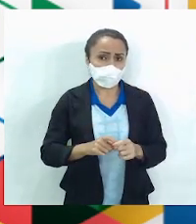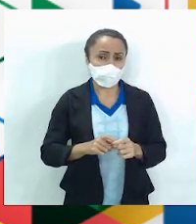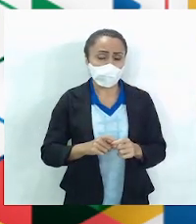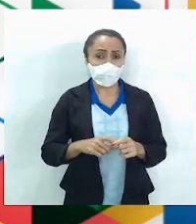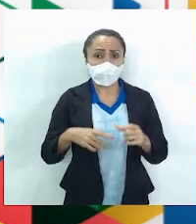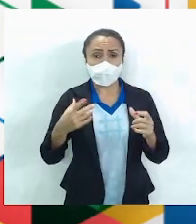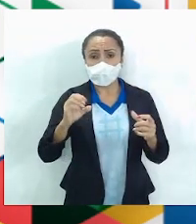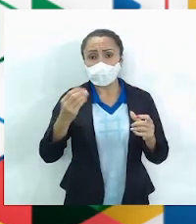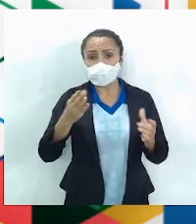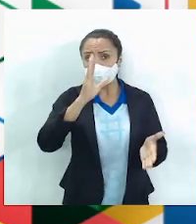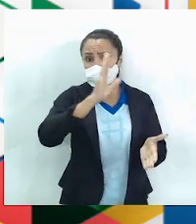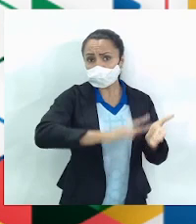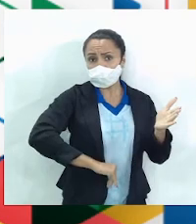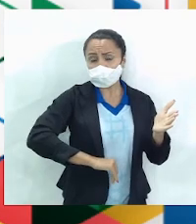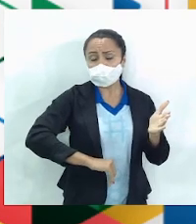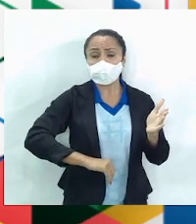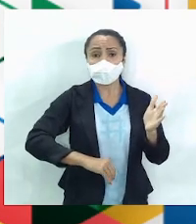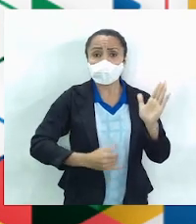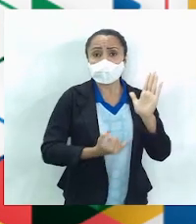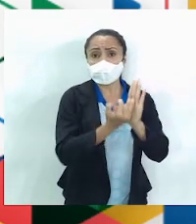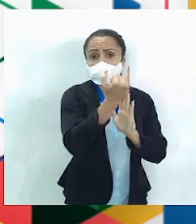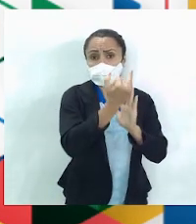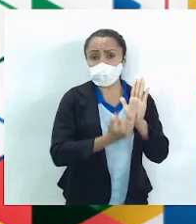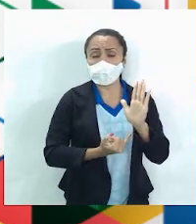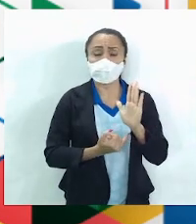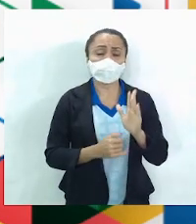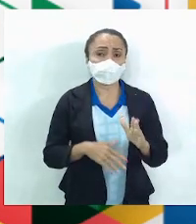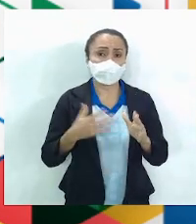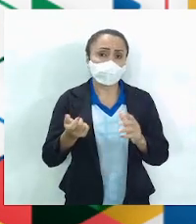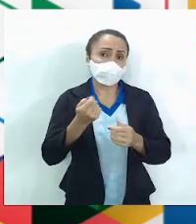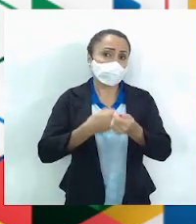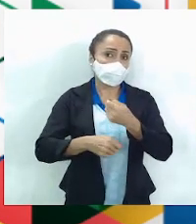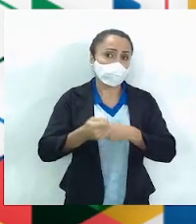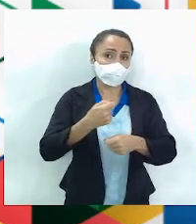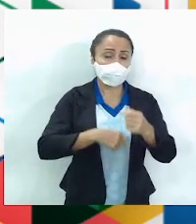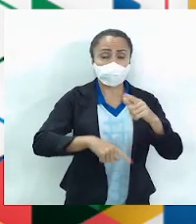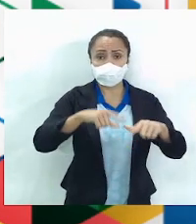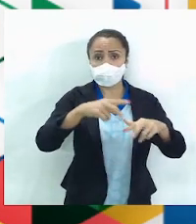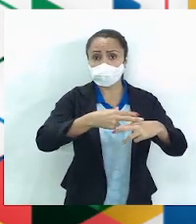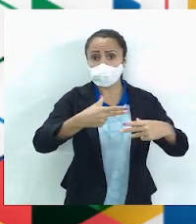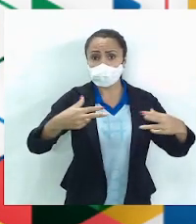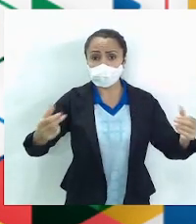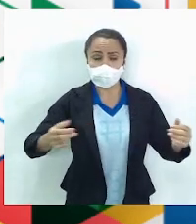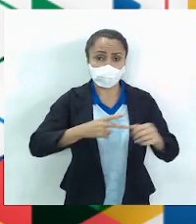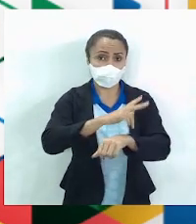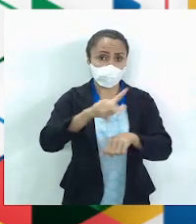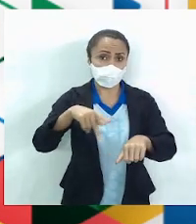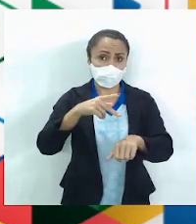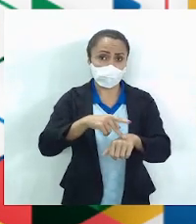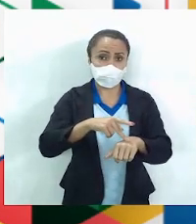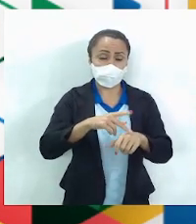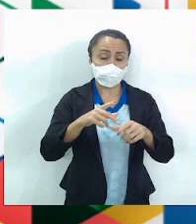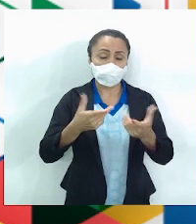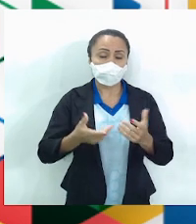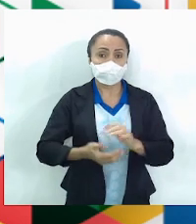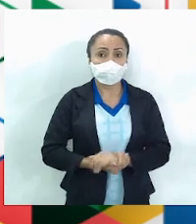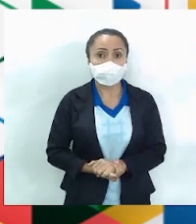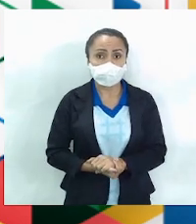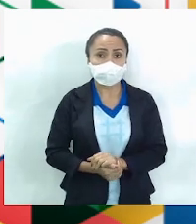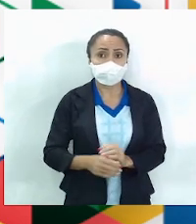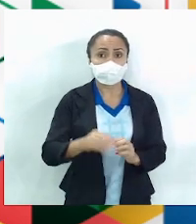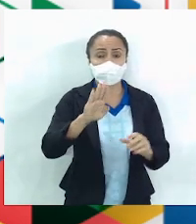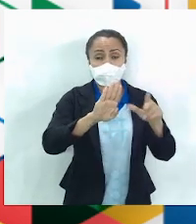de impostos sobre produtos negociados entre países membros. B.